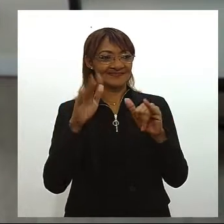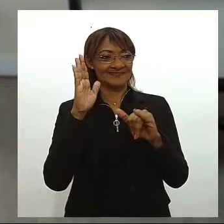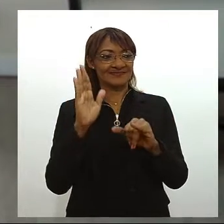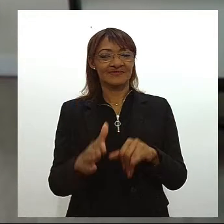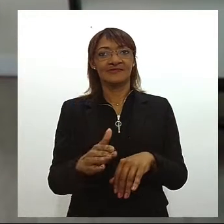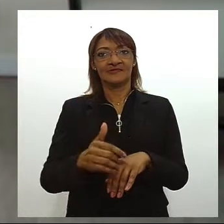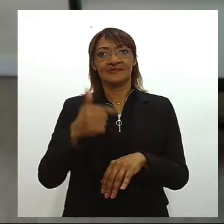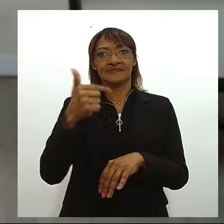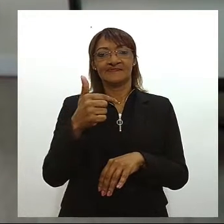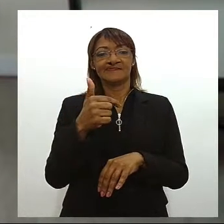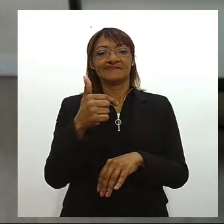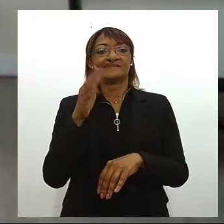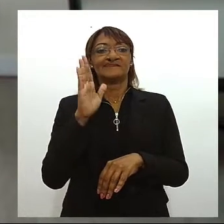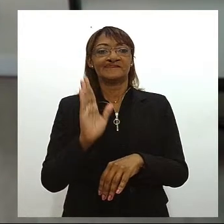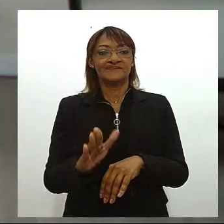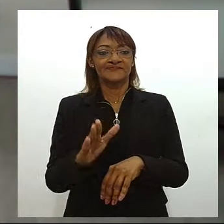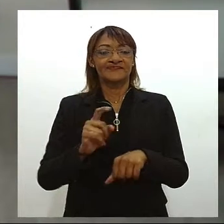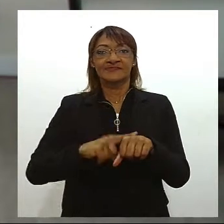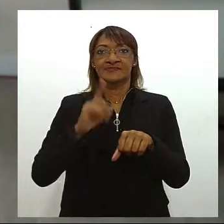episódio